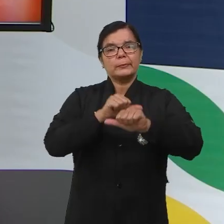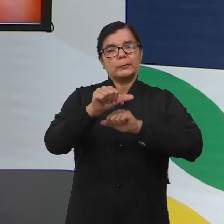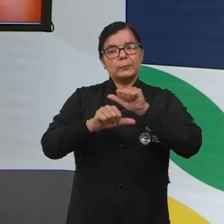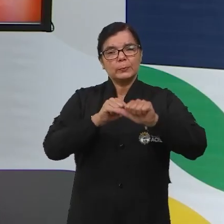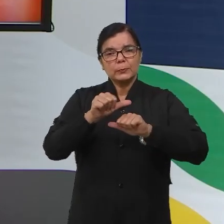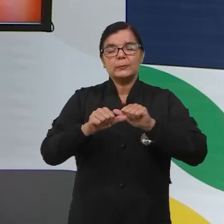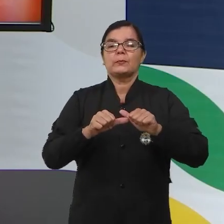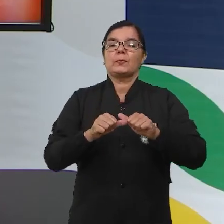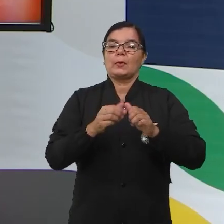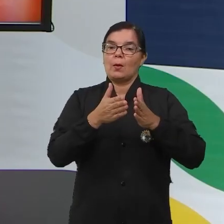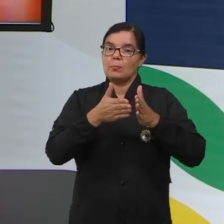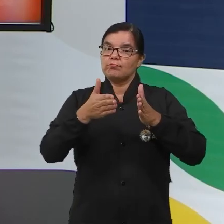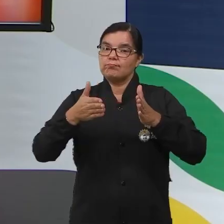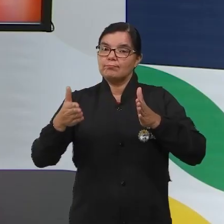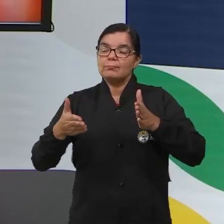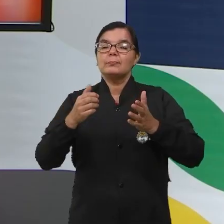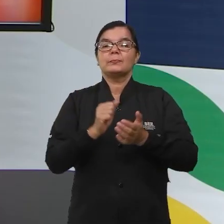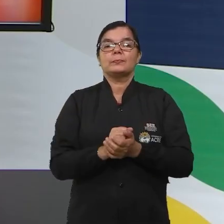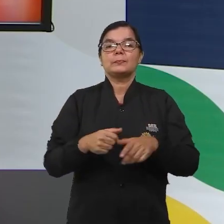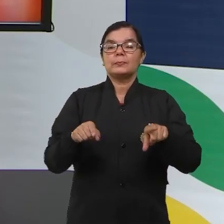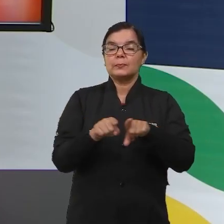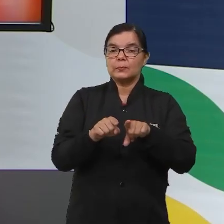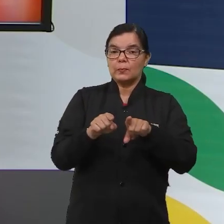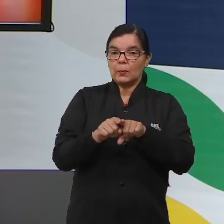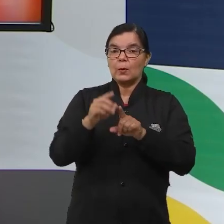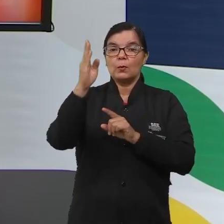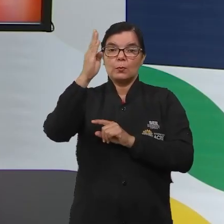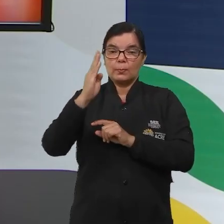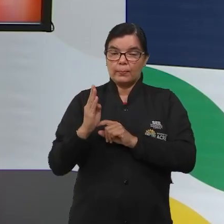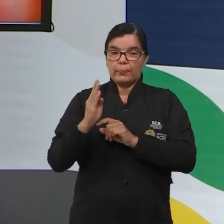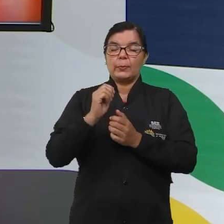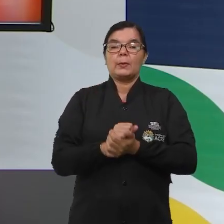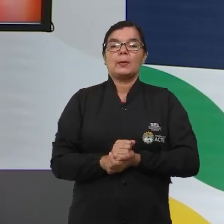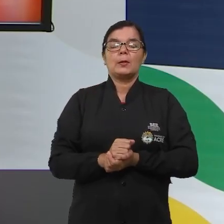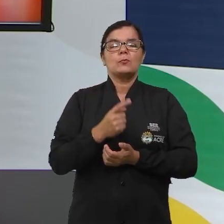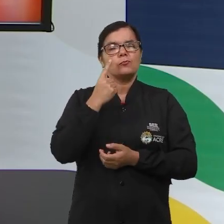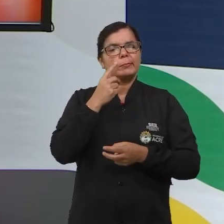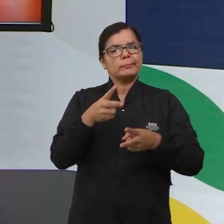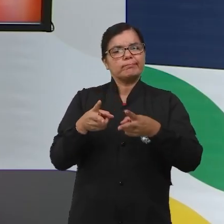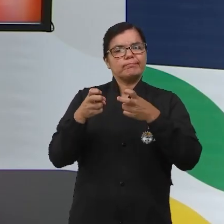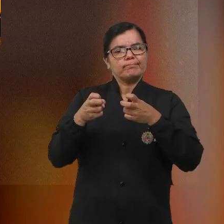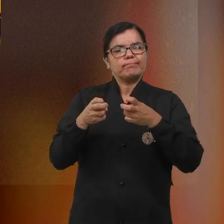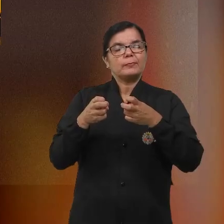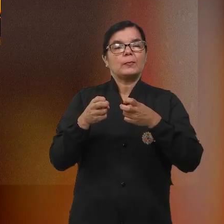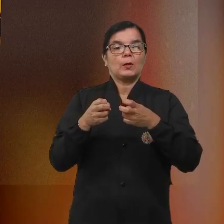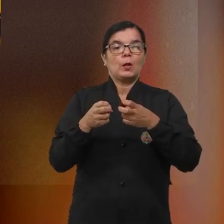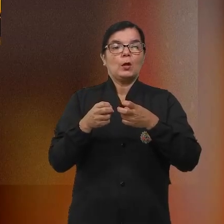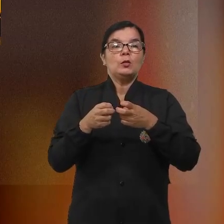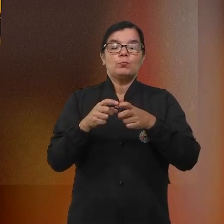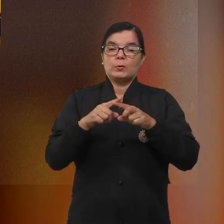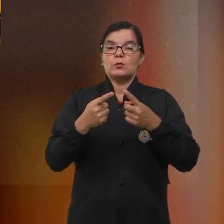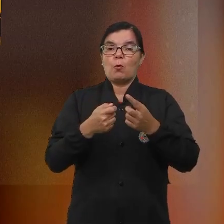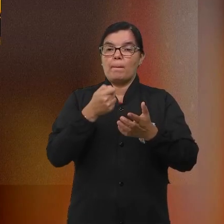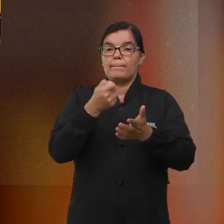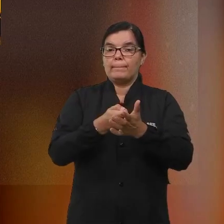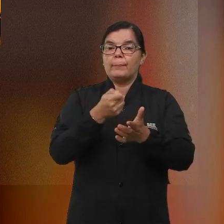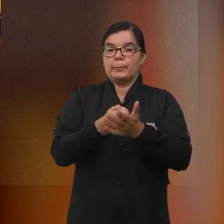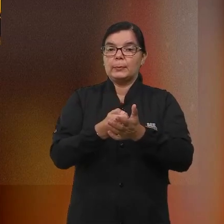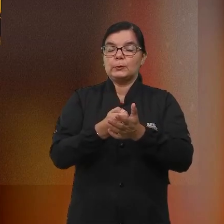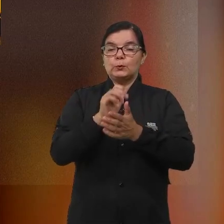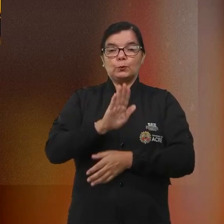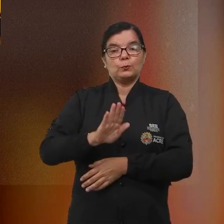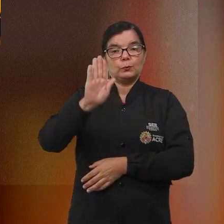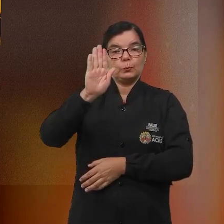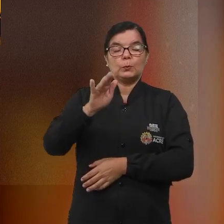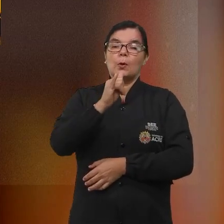ao longo do tempo, inclusive aqui no Brasil. E a gente pode olhar aí na tela O Pagador de Promessas como